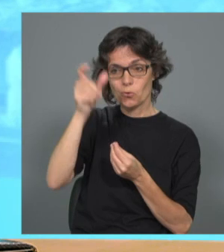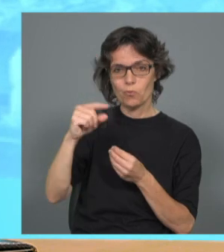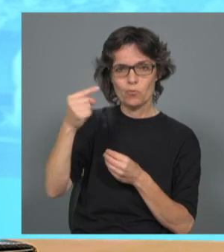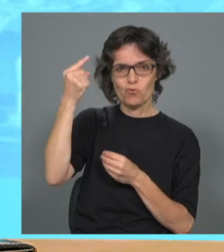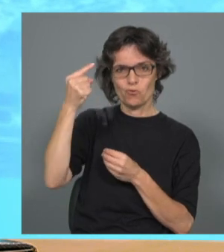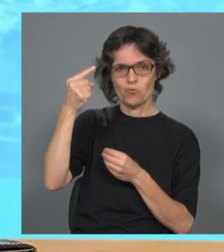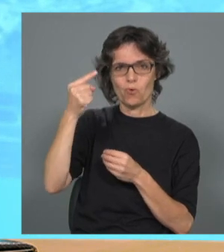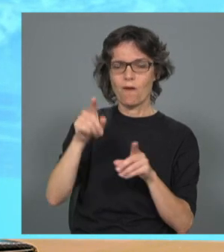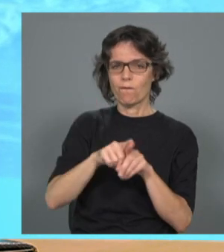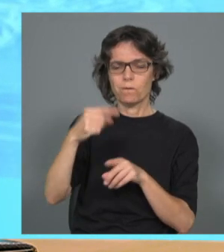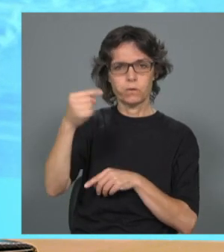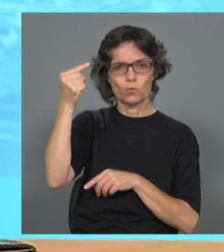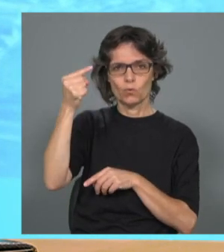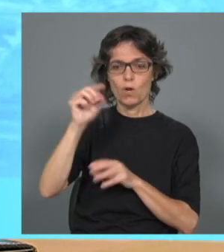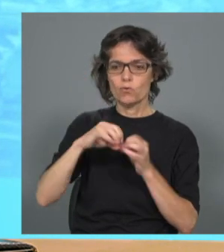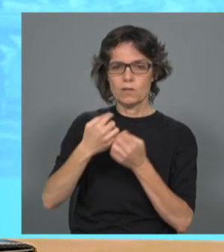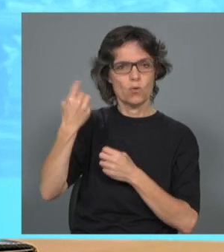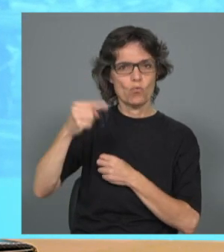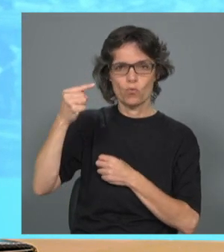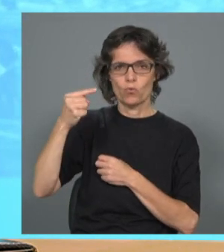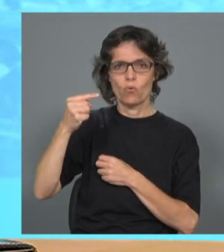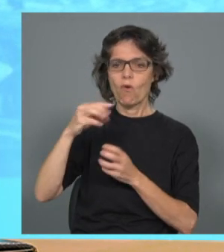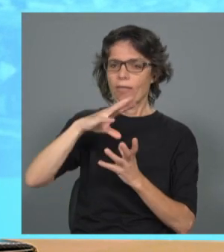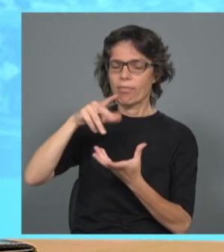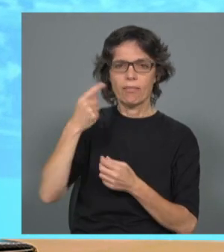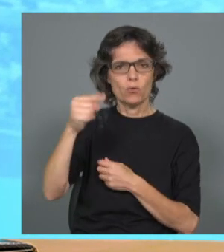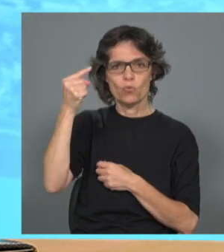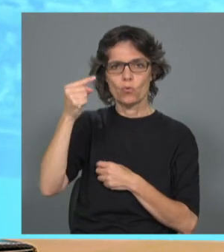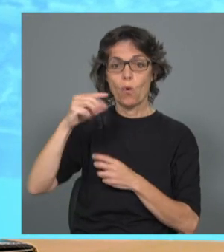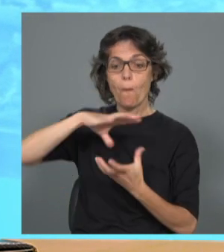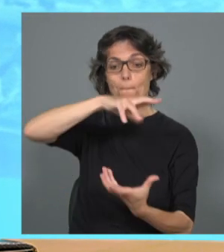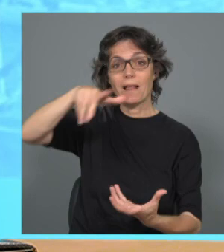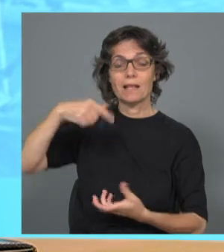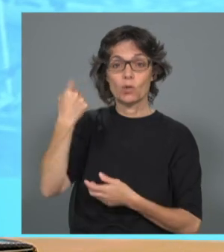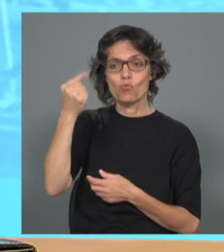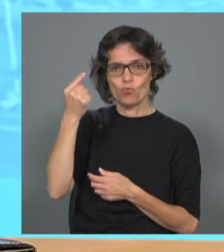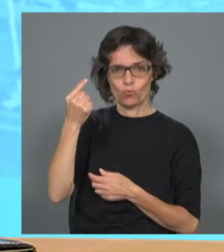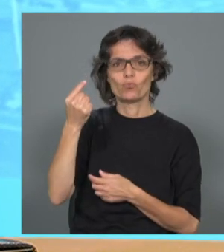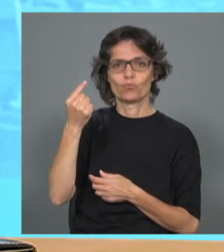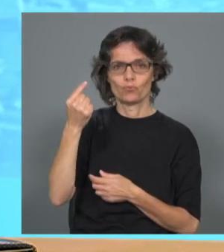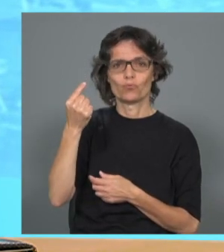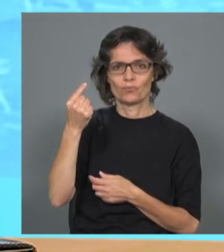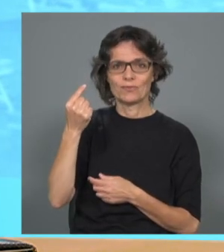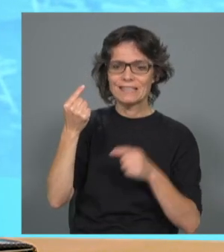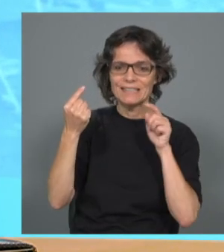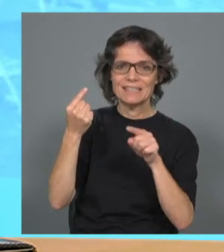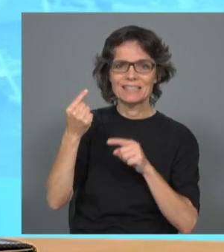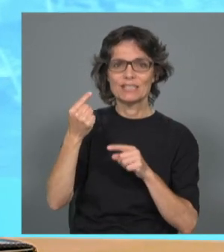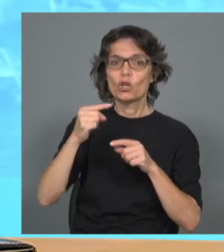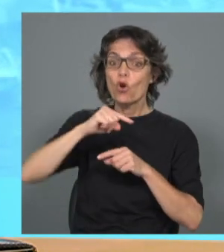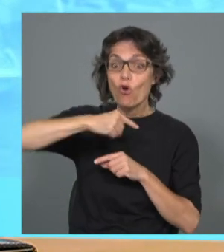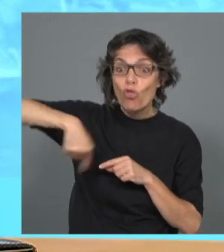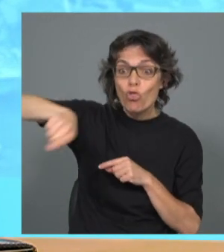fraternidade, uma só família, uma só sociedade, uma só terra, um só planeta. Esta ideia de estarmos